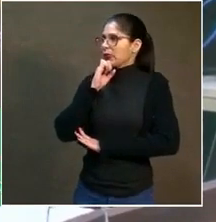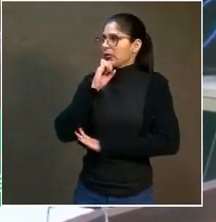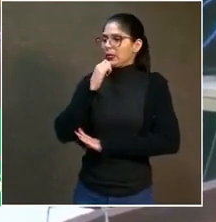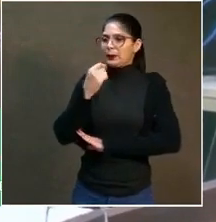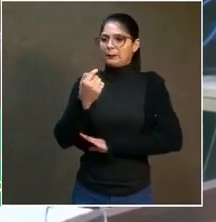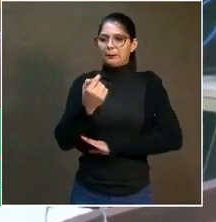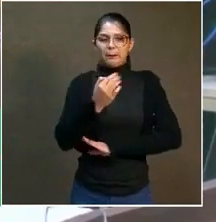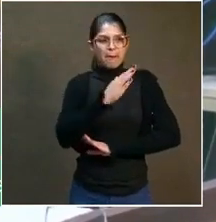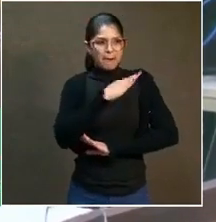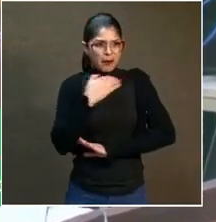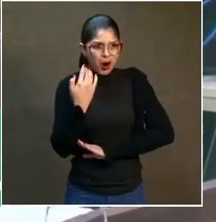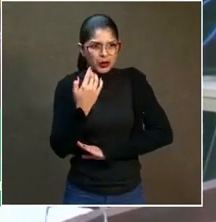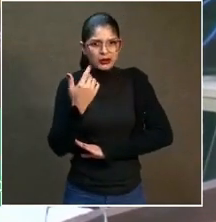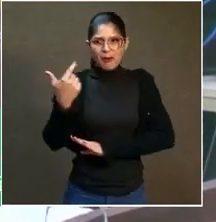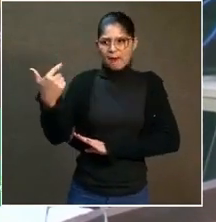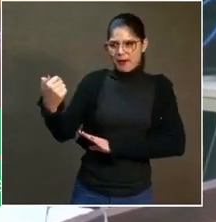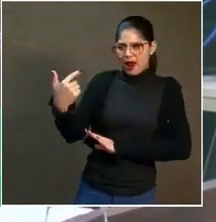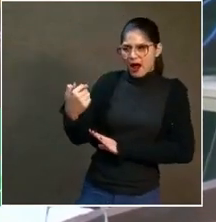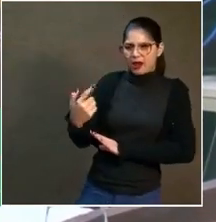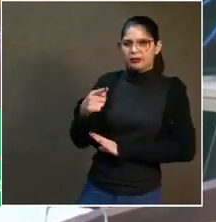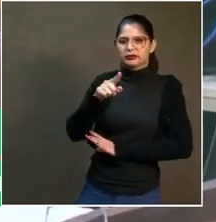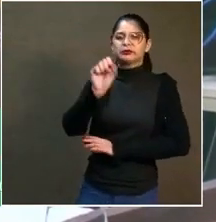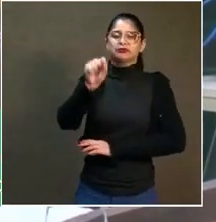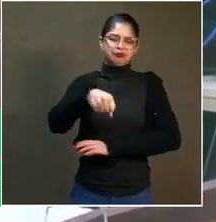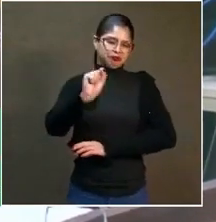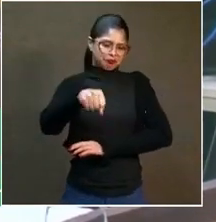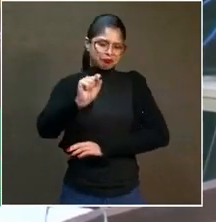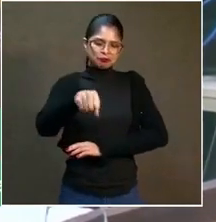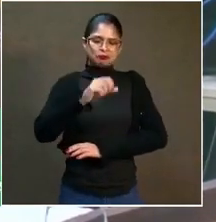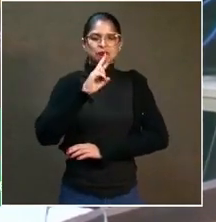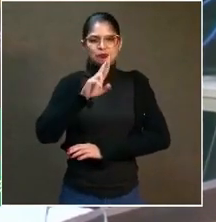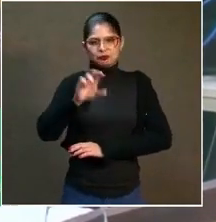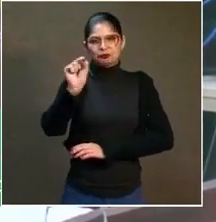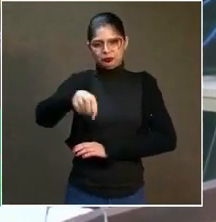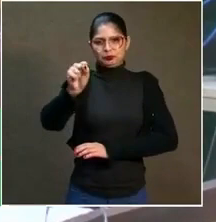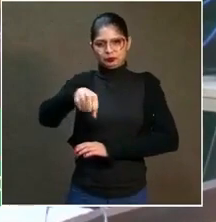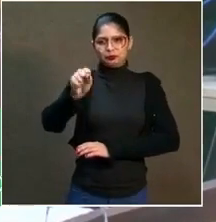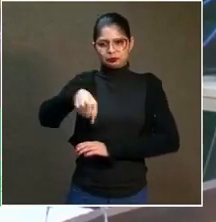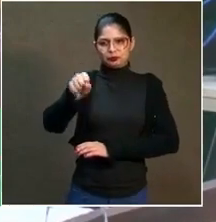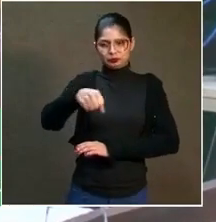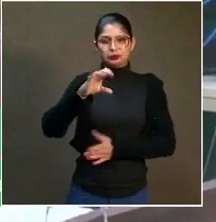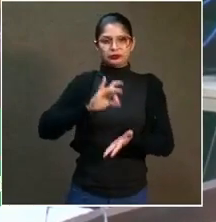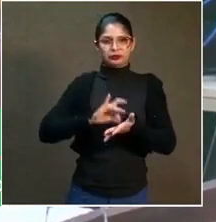morta pelos disparos de arma de fogo. Vocês vão responder que sim. Porque foi.